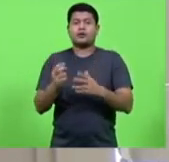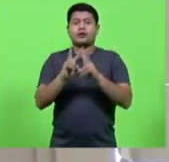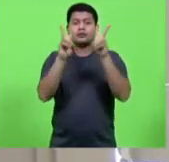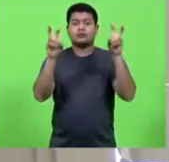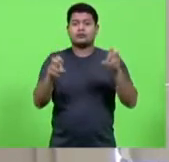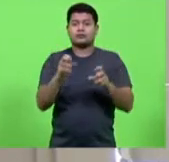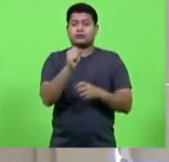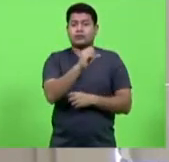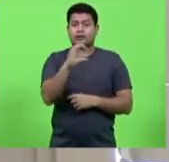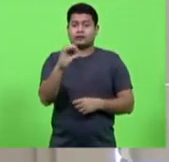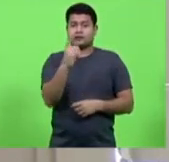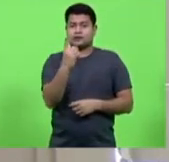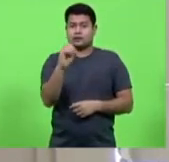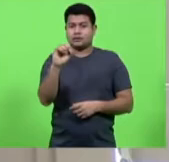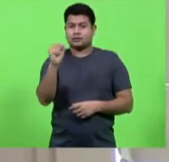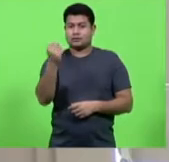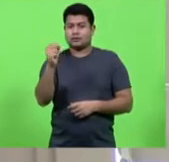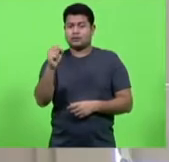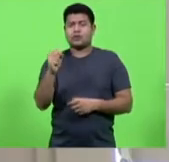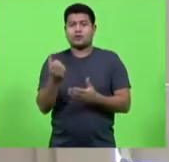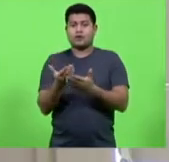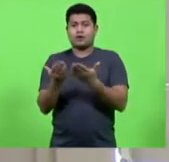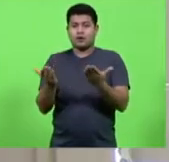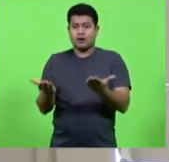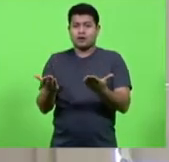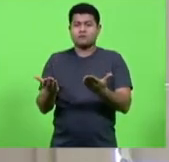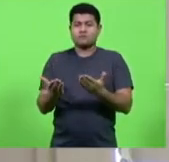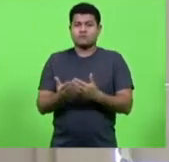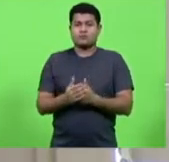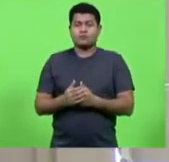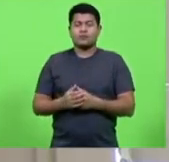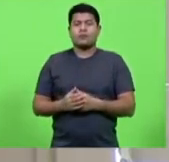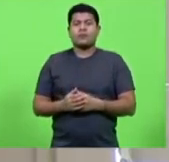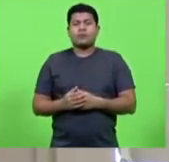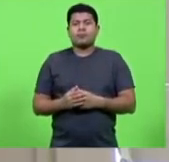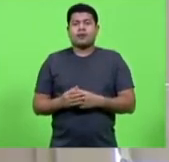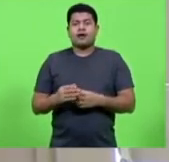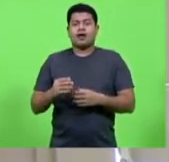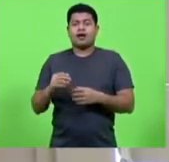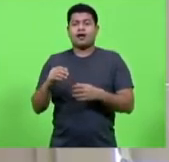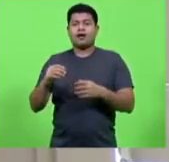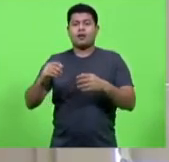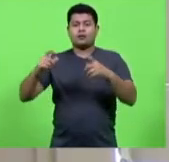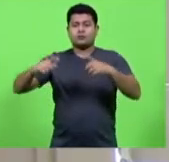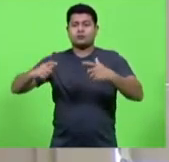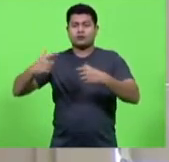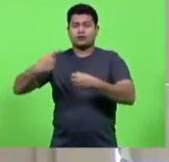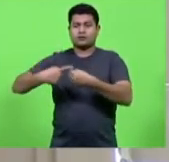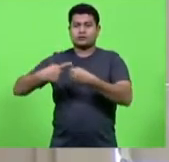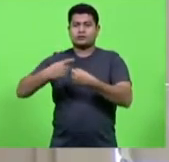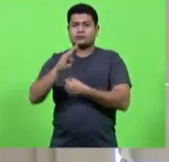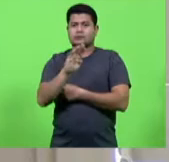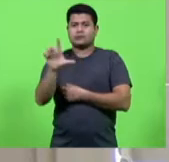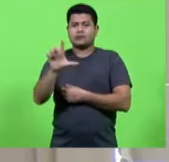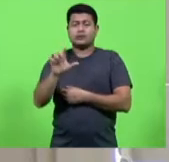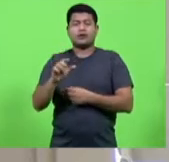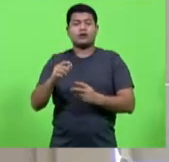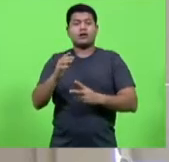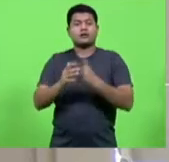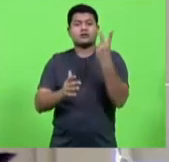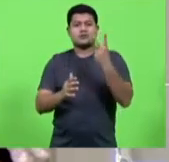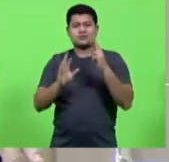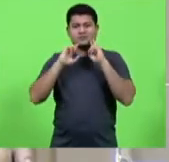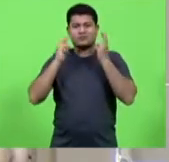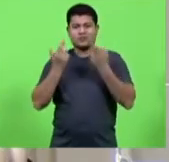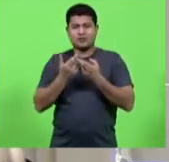SC-108, prolongamento da via expressa em Blumenau. Foi a segunda reunião recente que participamos, a